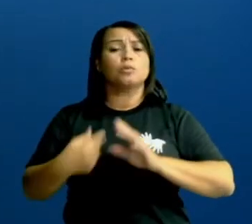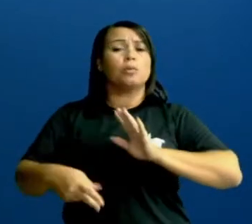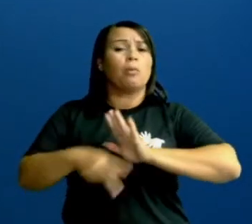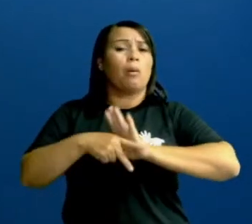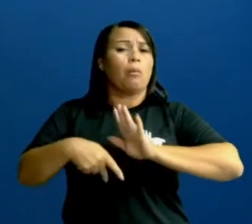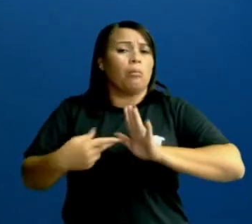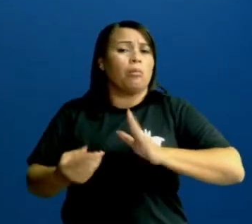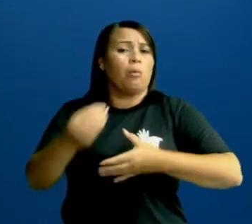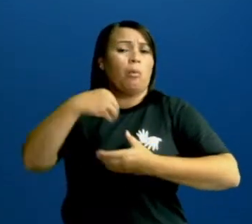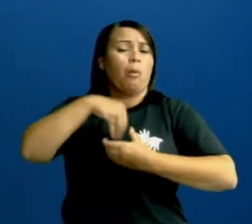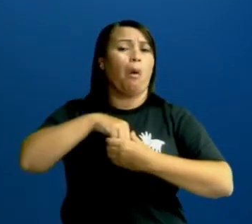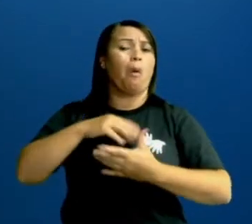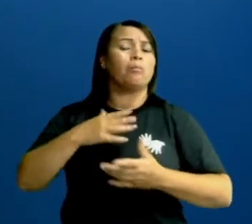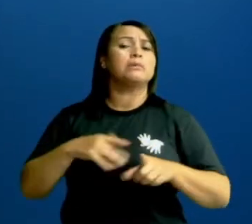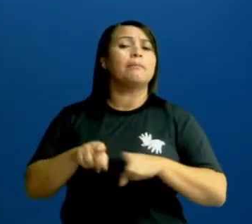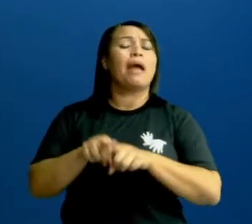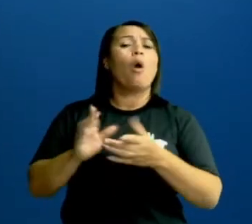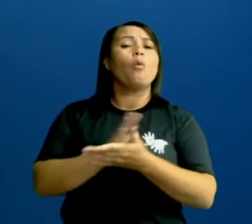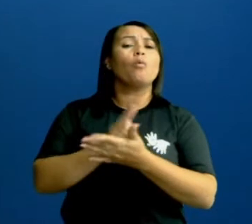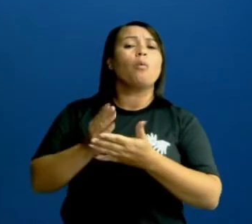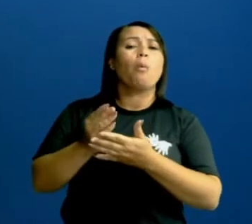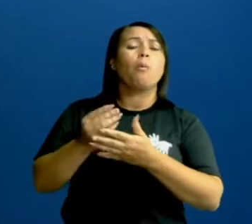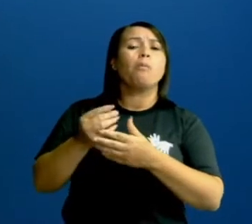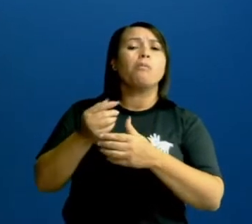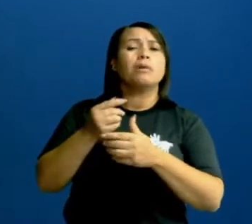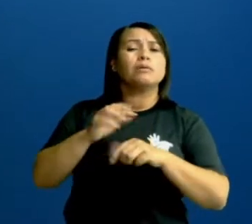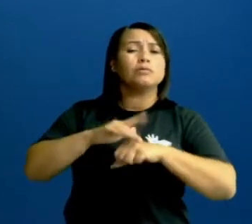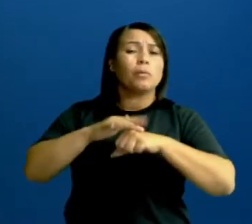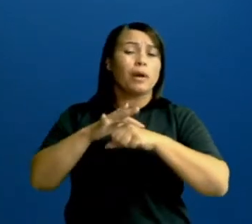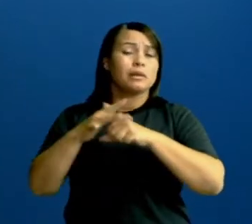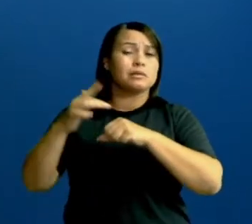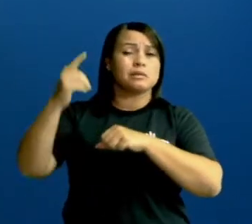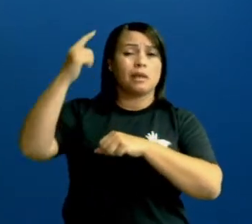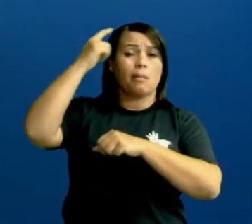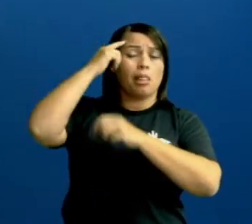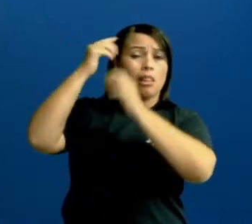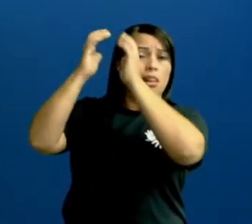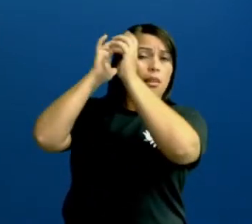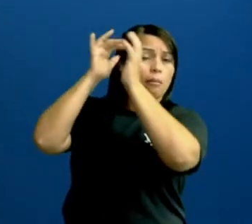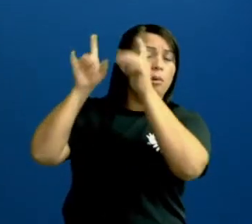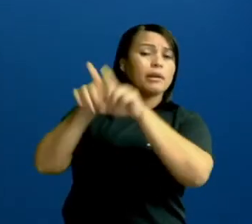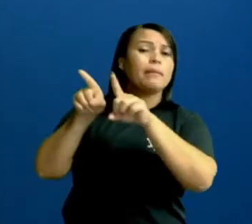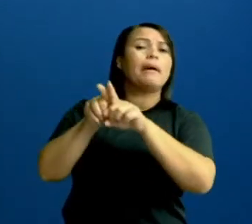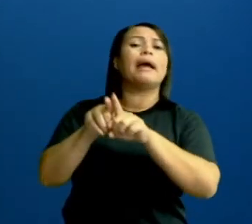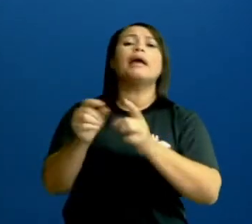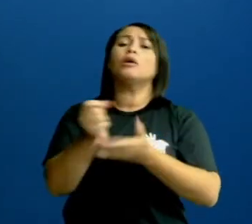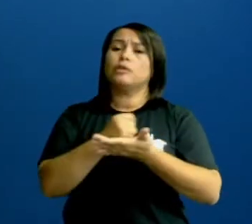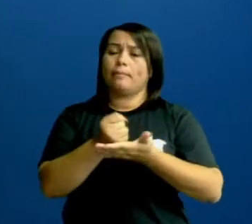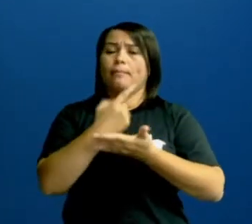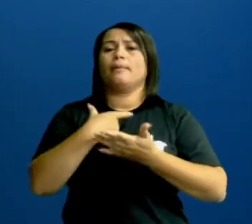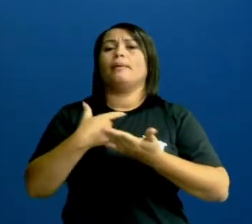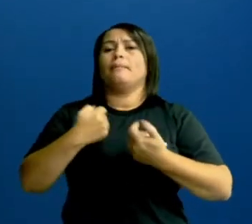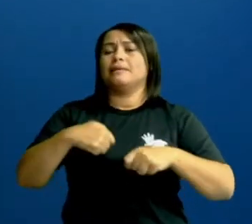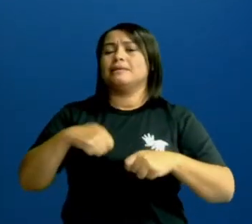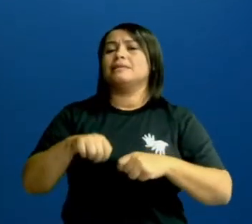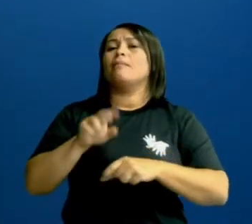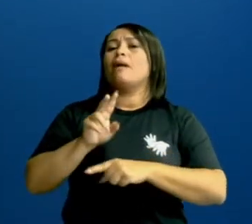organismo, como doenças metabólicas, doenças autoimunes. Esses medicamentos servem para controlar esses